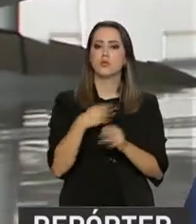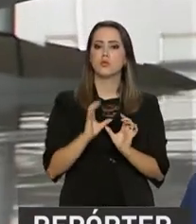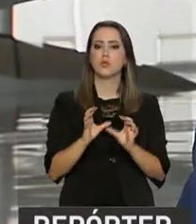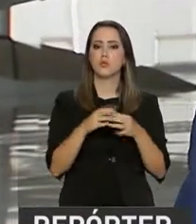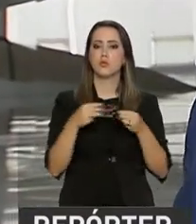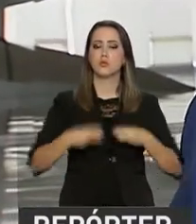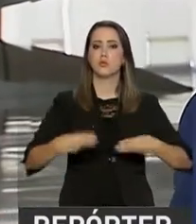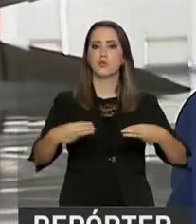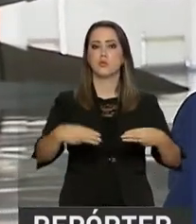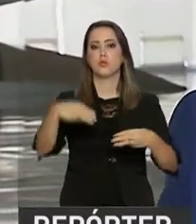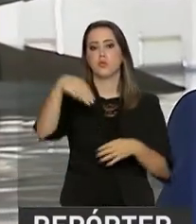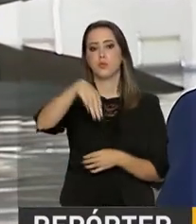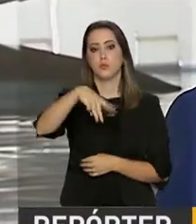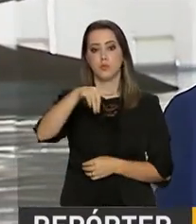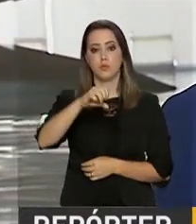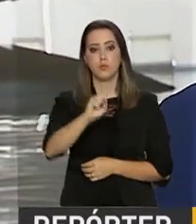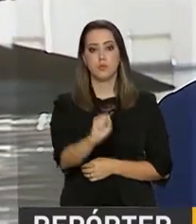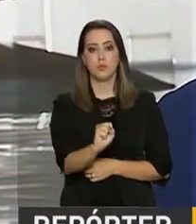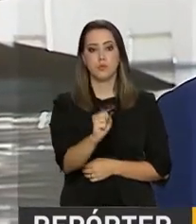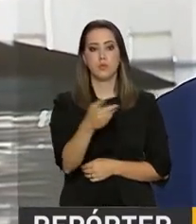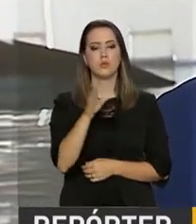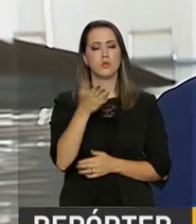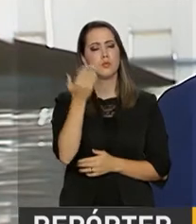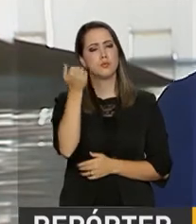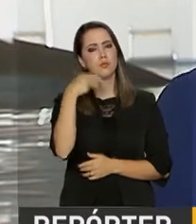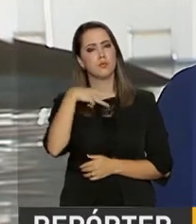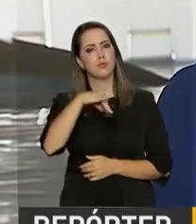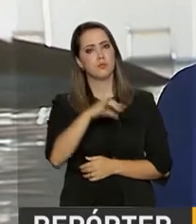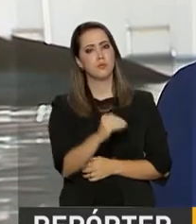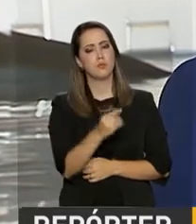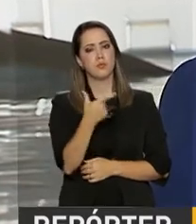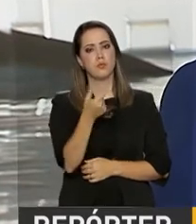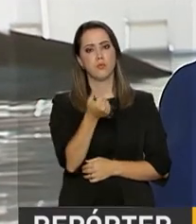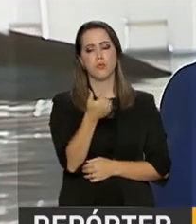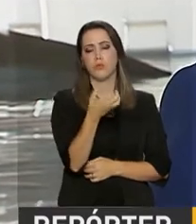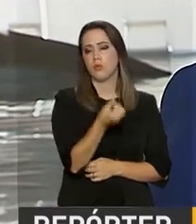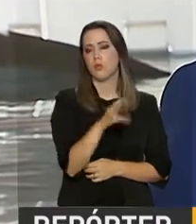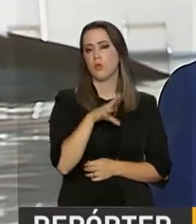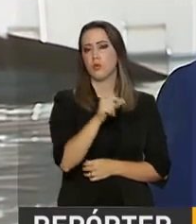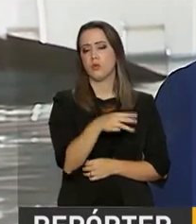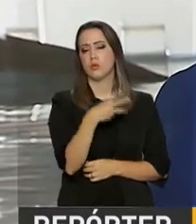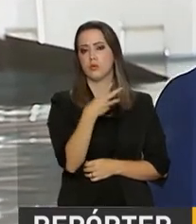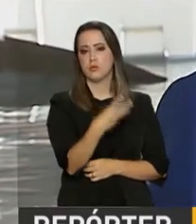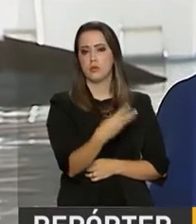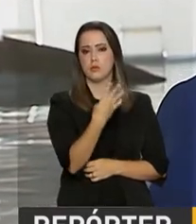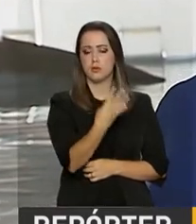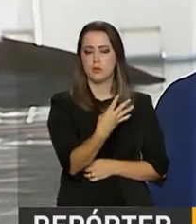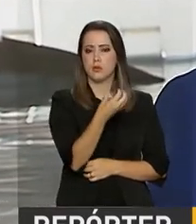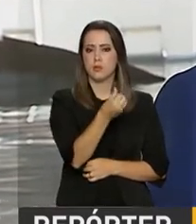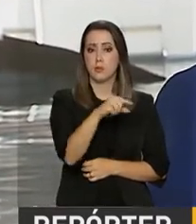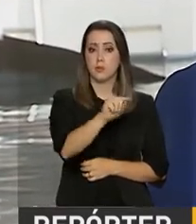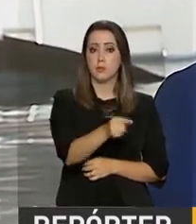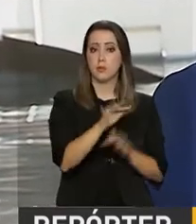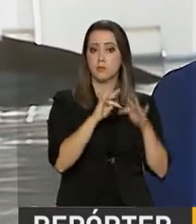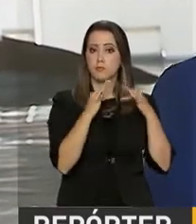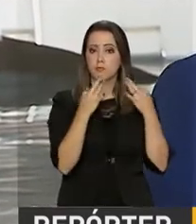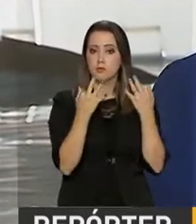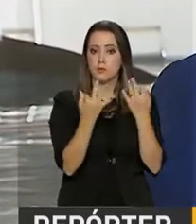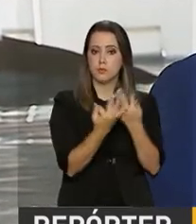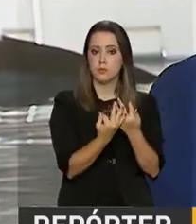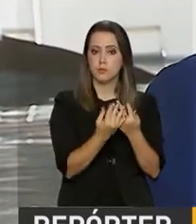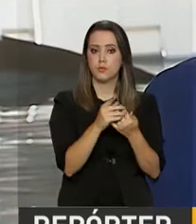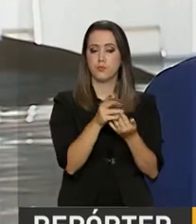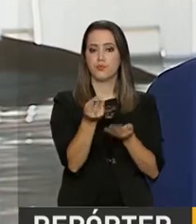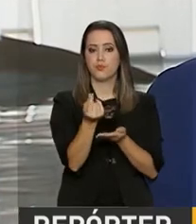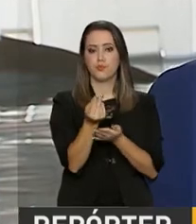Desenvolvimento Social vem fazendo desde maio de 2016. Todas essas 340 mil pessoas, famílias